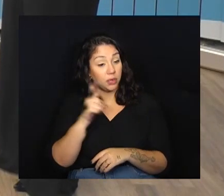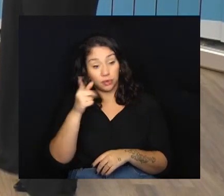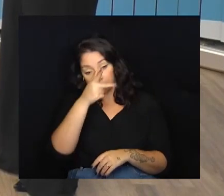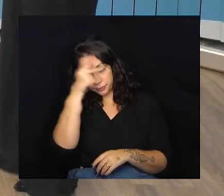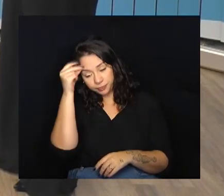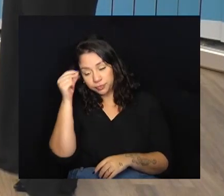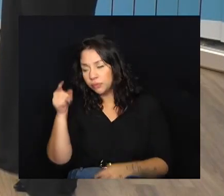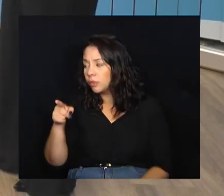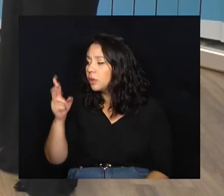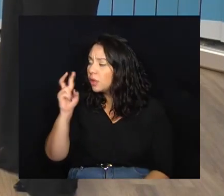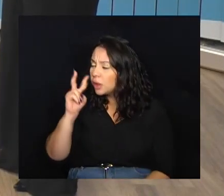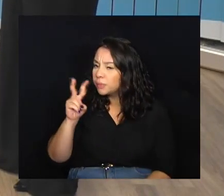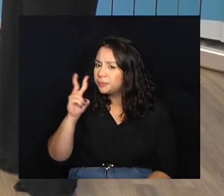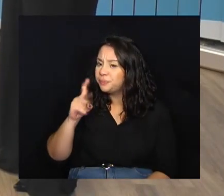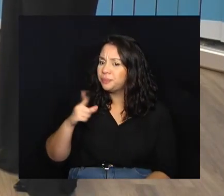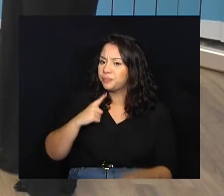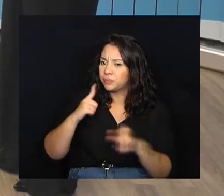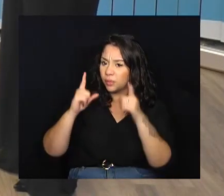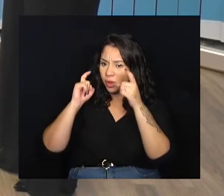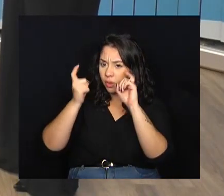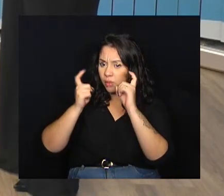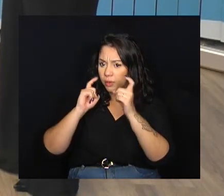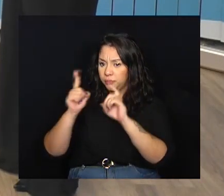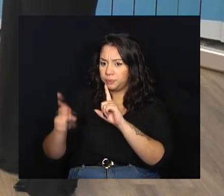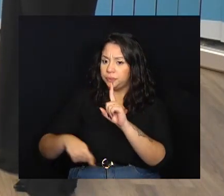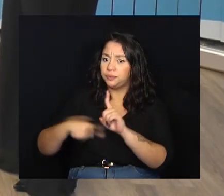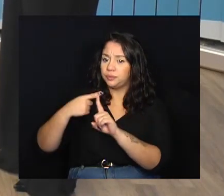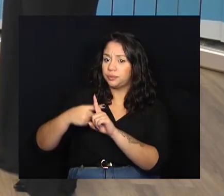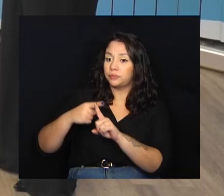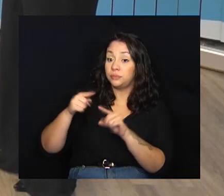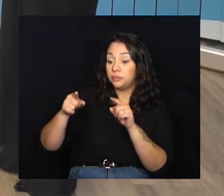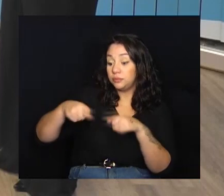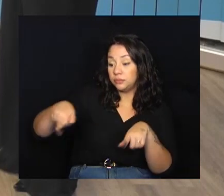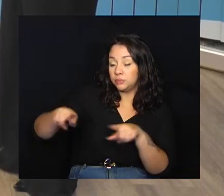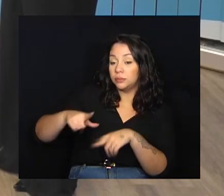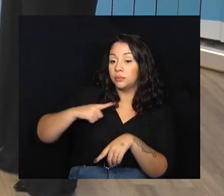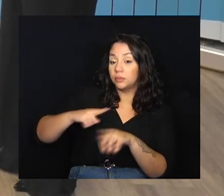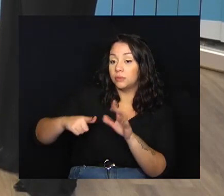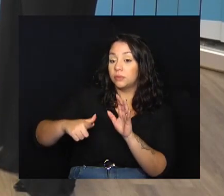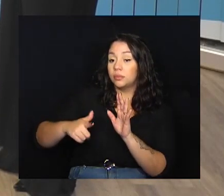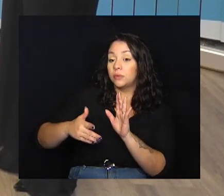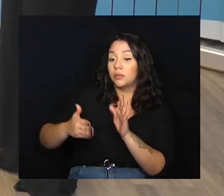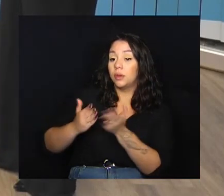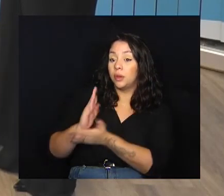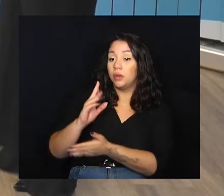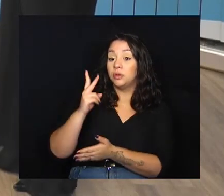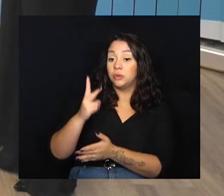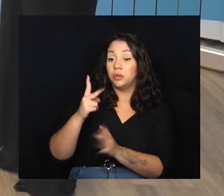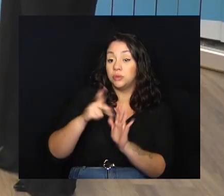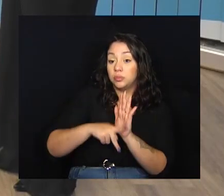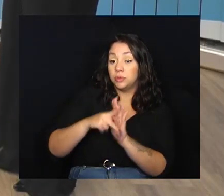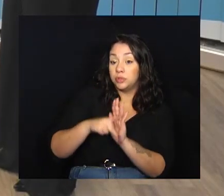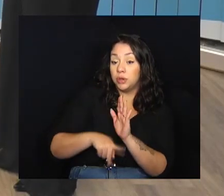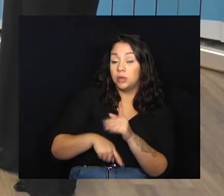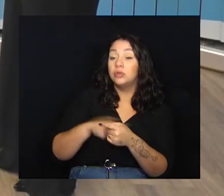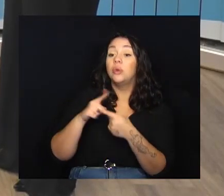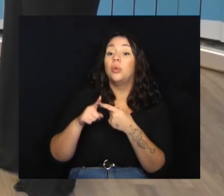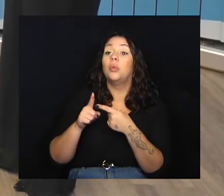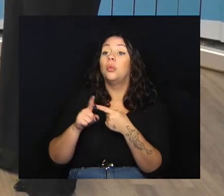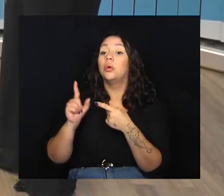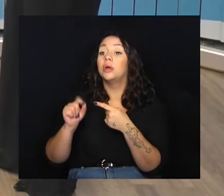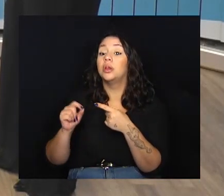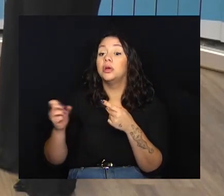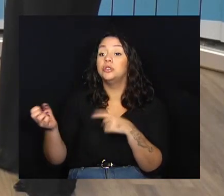aqui as reuniões extraordinárias e nelas foram aprovados dois projetos um deles trata de